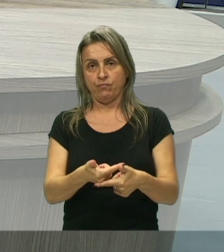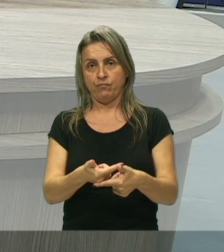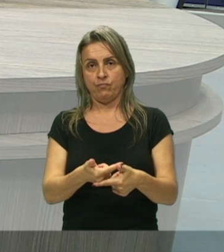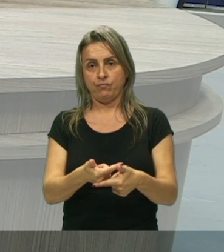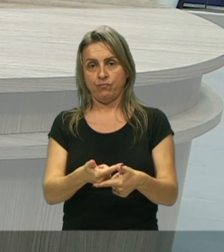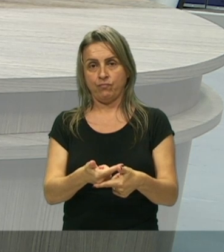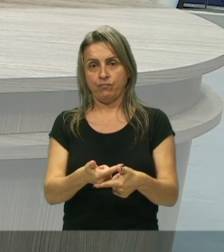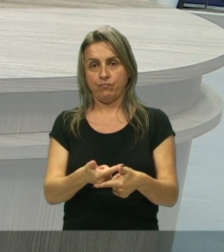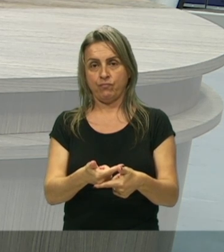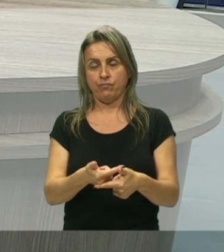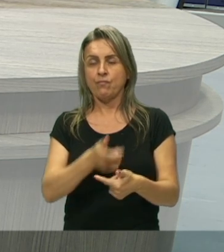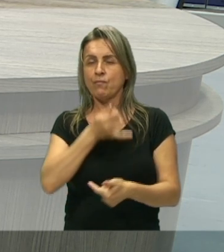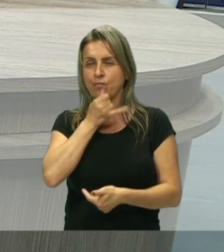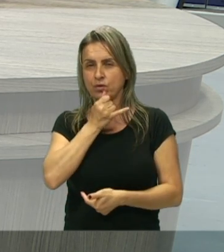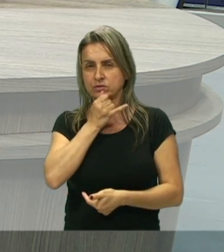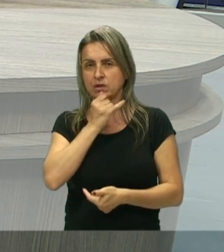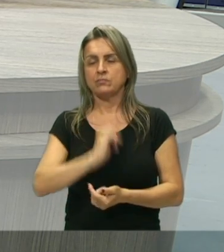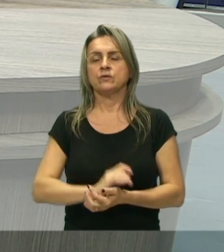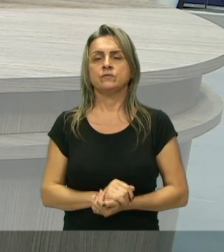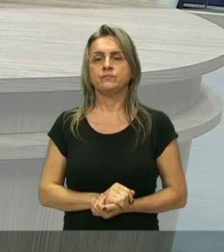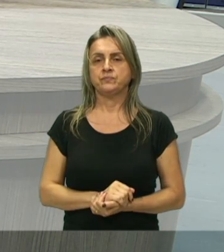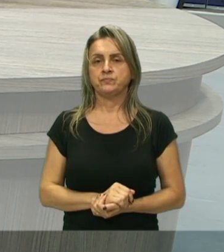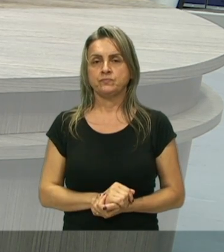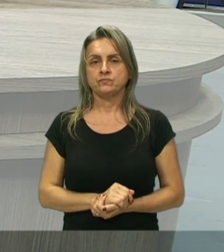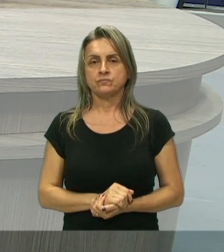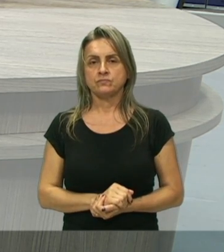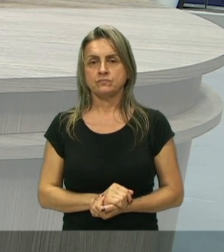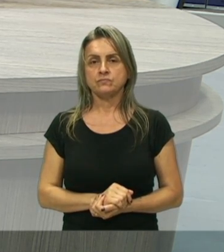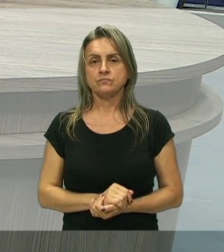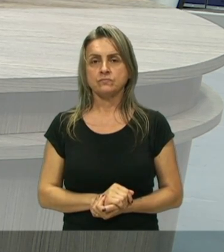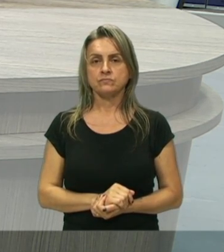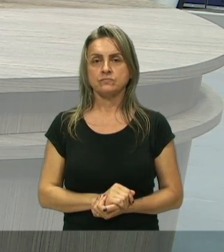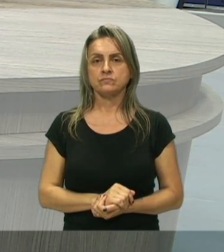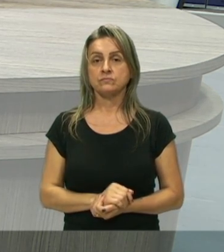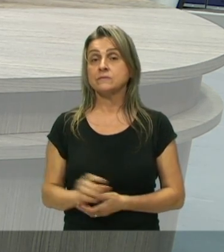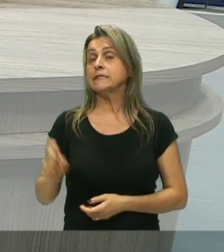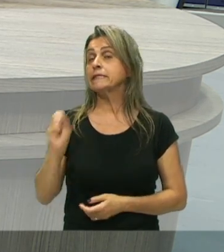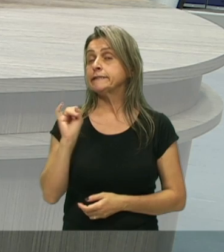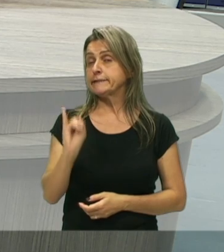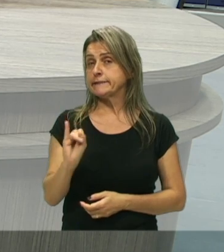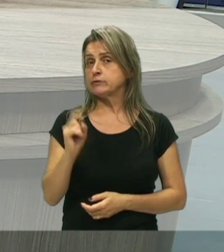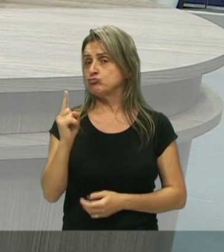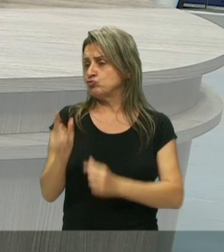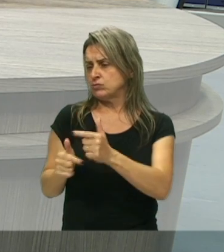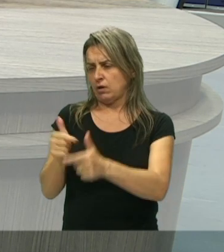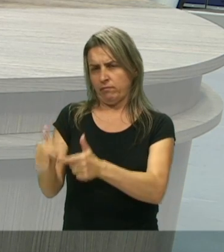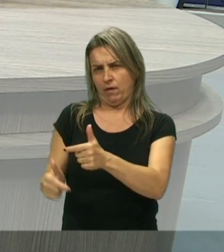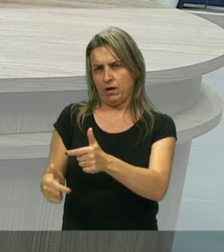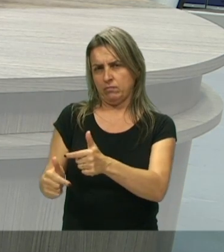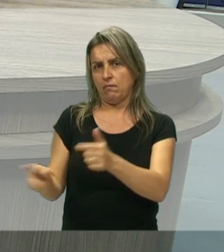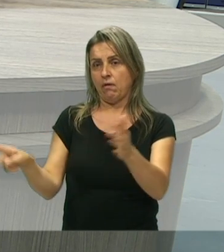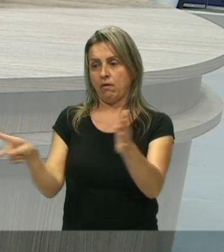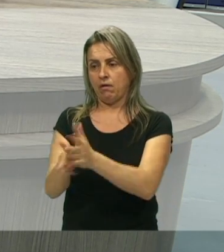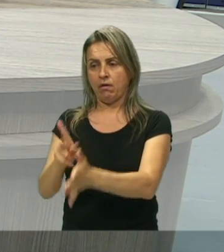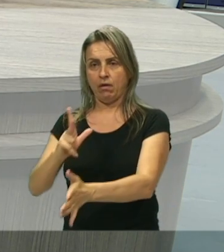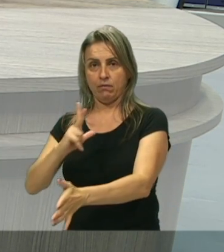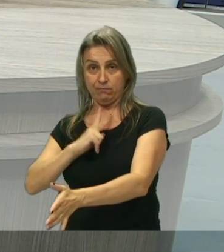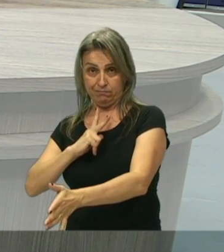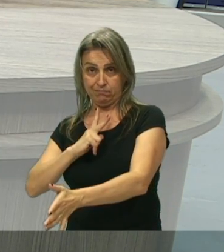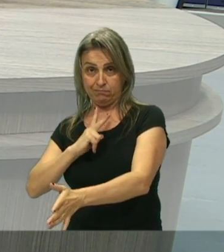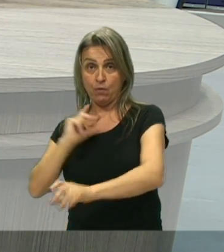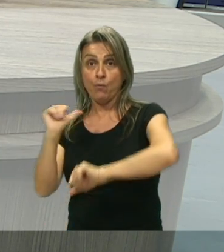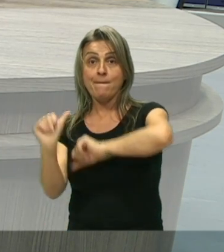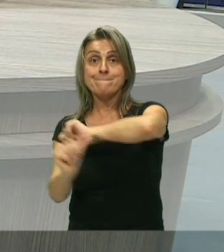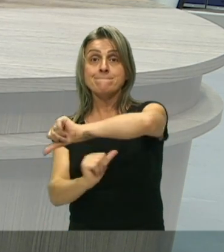temos, quando um determinado serviço é privatizado, que ele muda mesmo o foco.